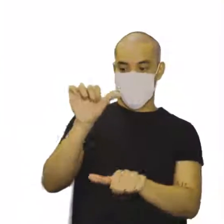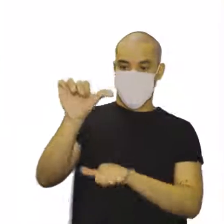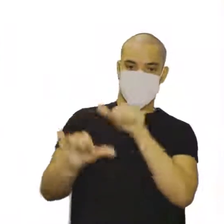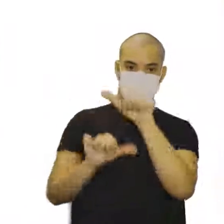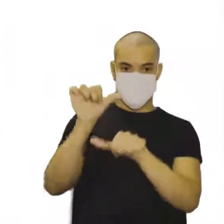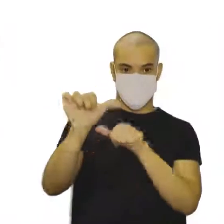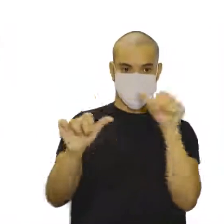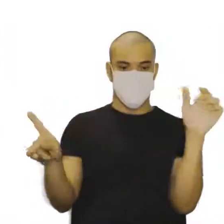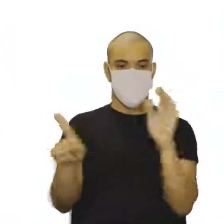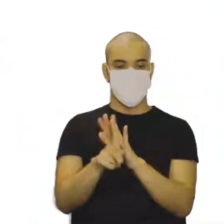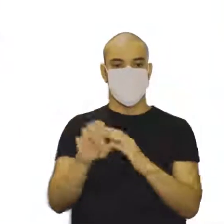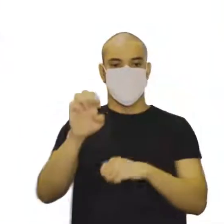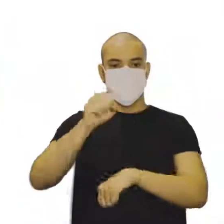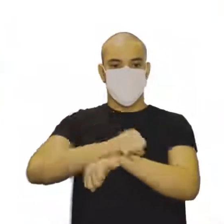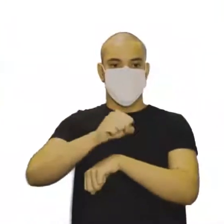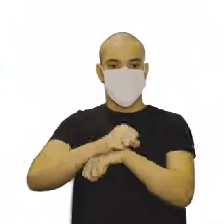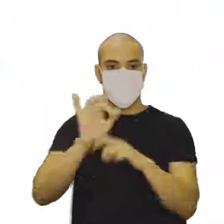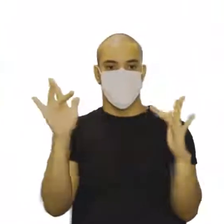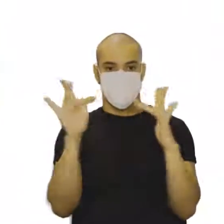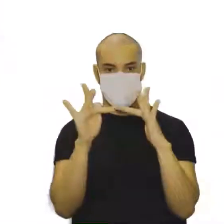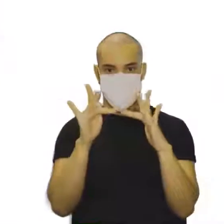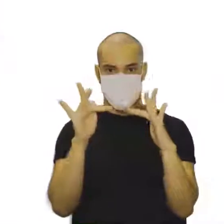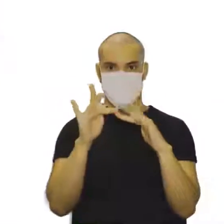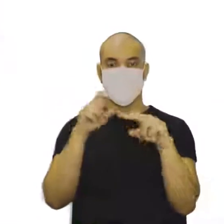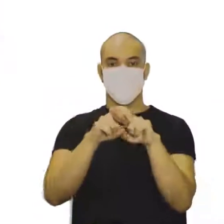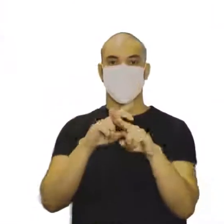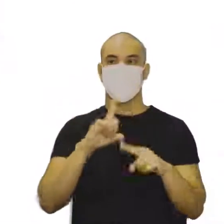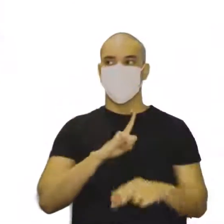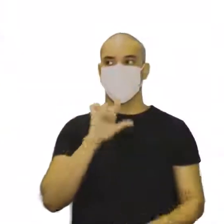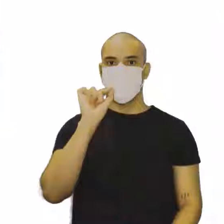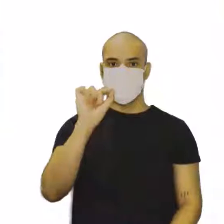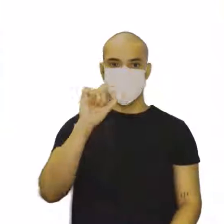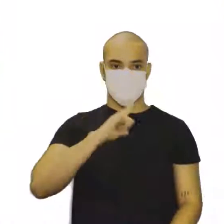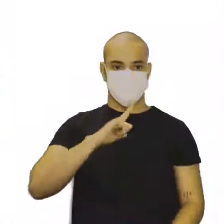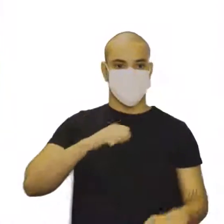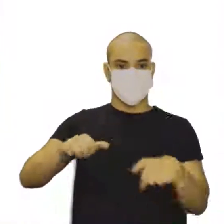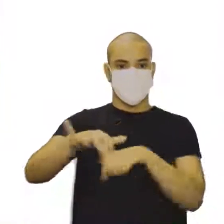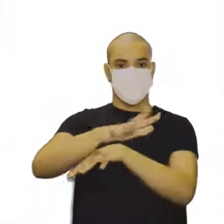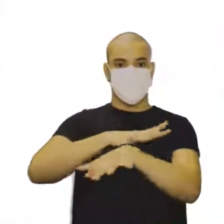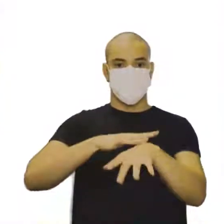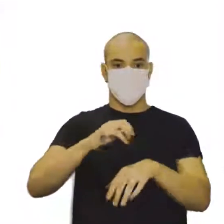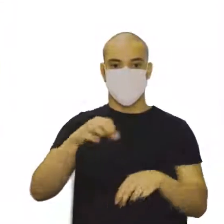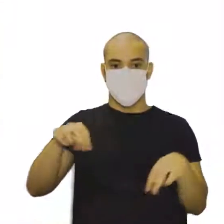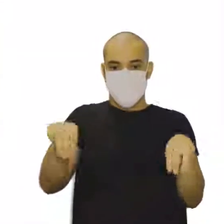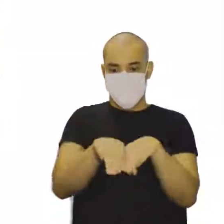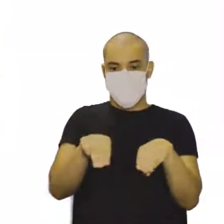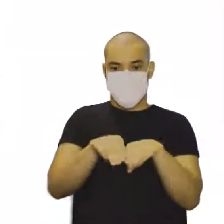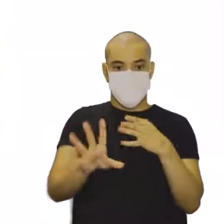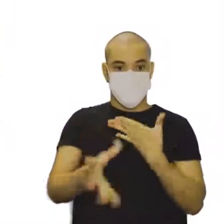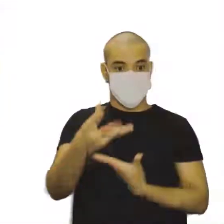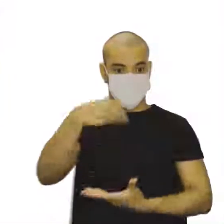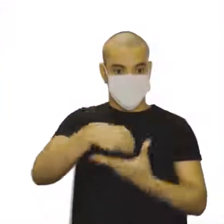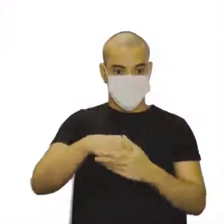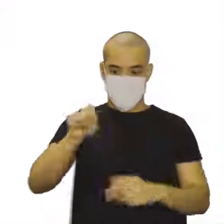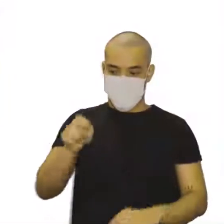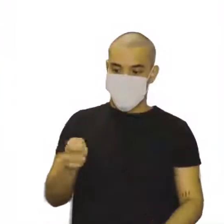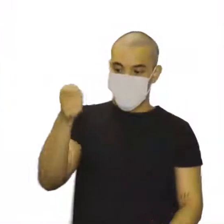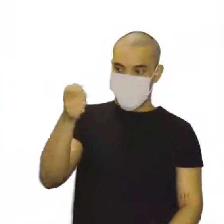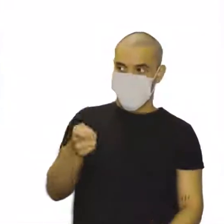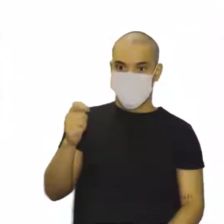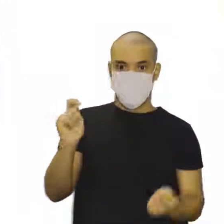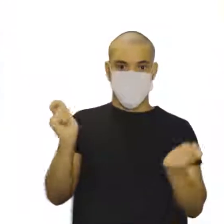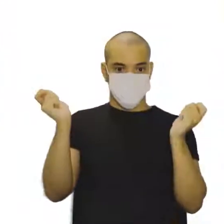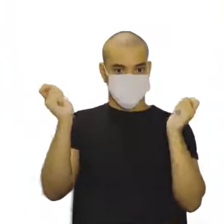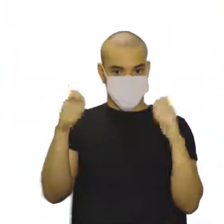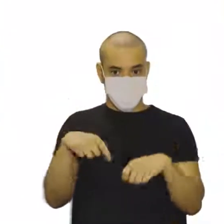mudança de estado dos contatos. Então, aqui eu tenho aí campo magnético para atrair uma alavanca, tá, pessoal? Aqui é só